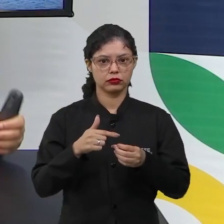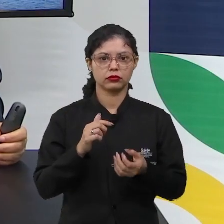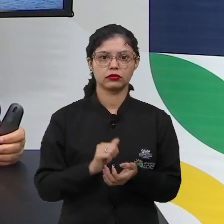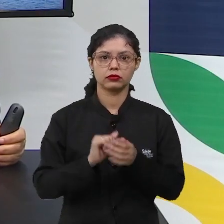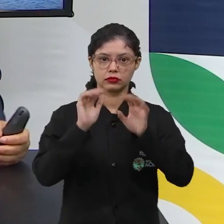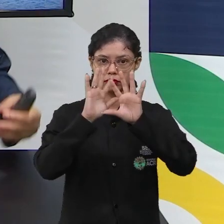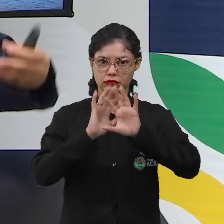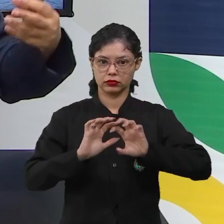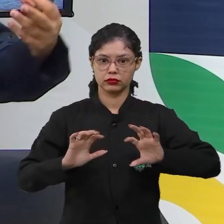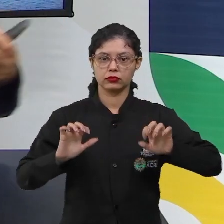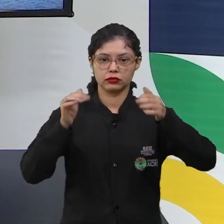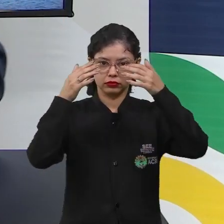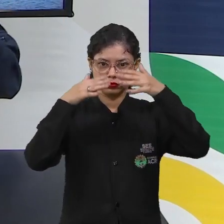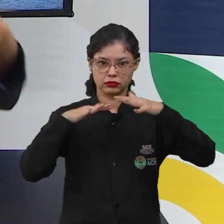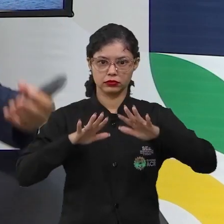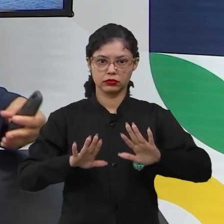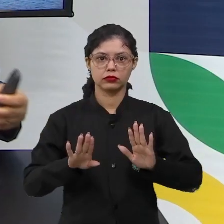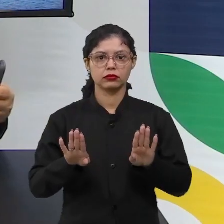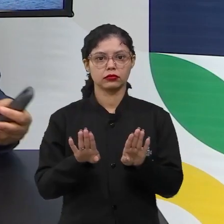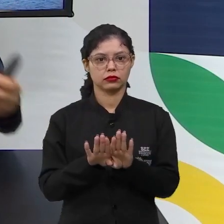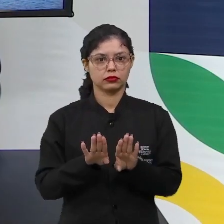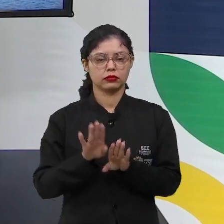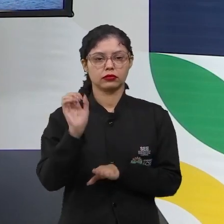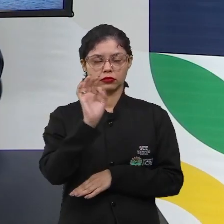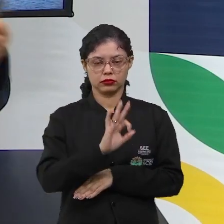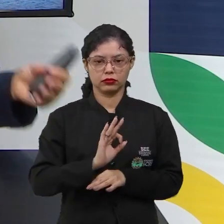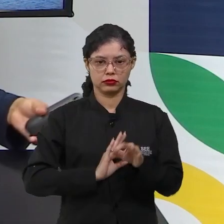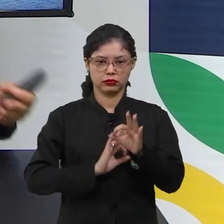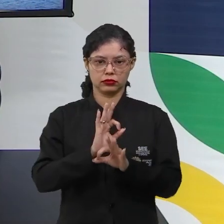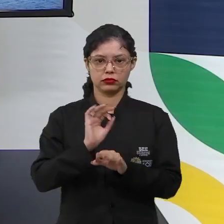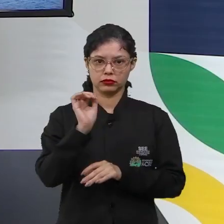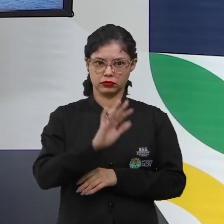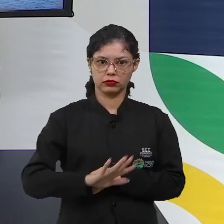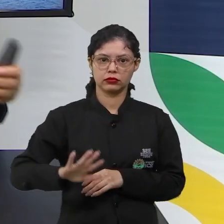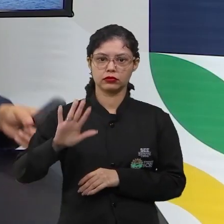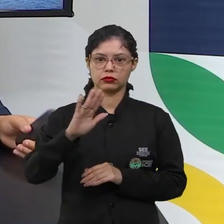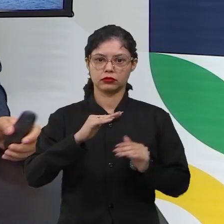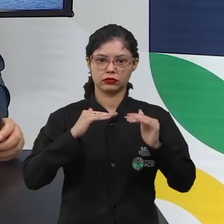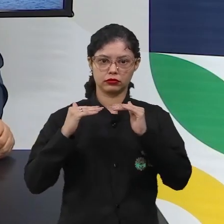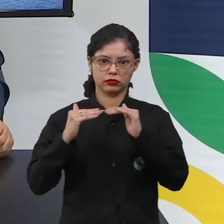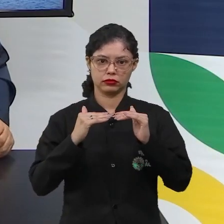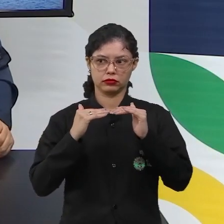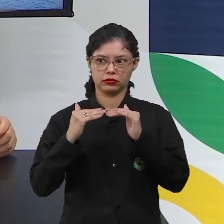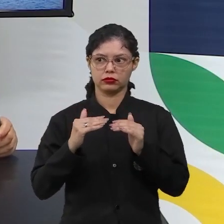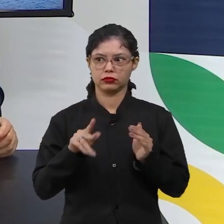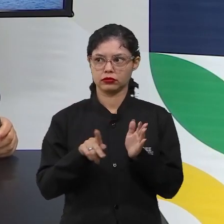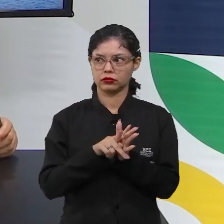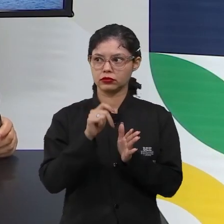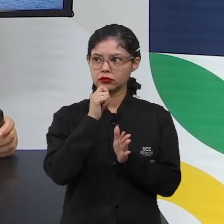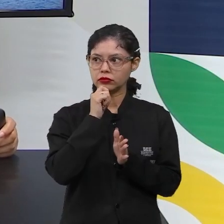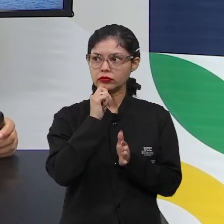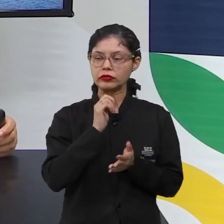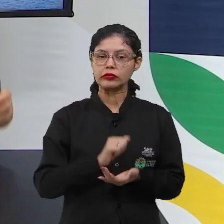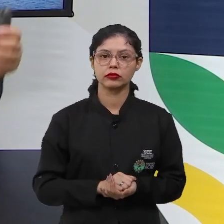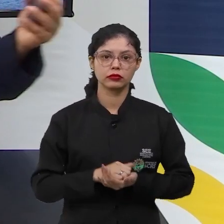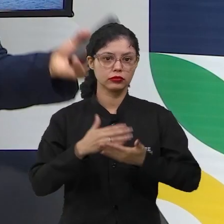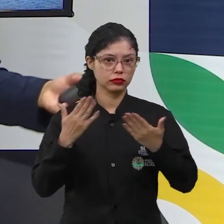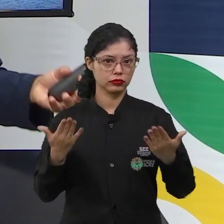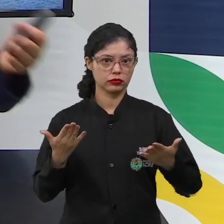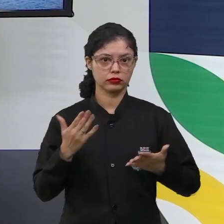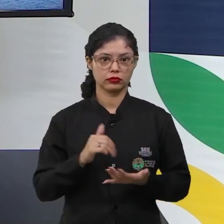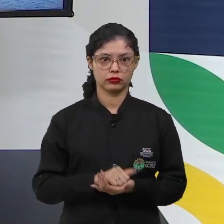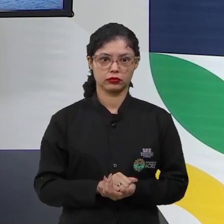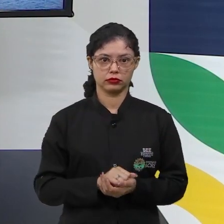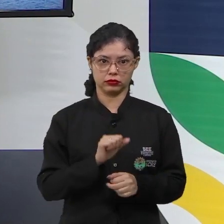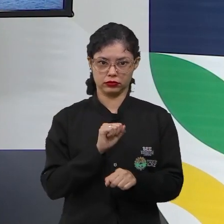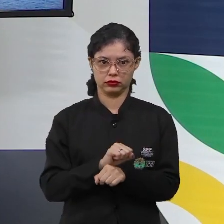gás natural, e os organismos internacionais tentando de alguma forma remediar esses conflitos. Então,